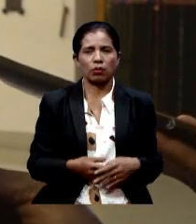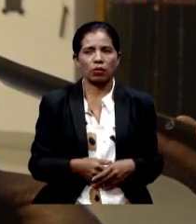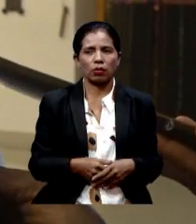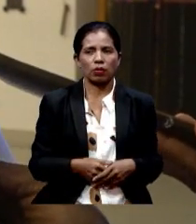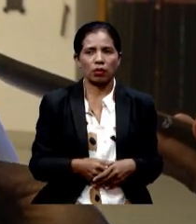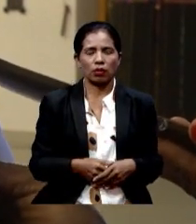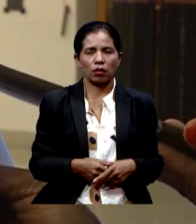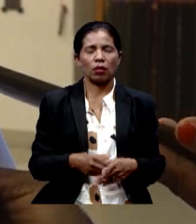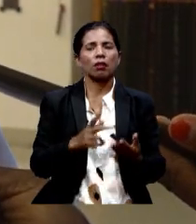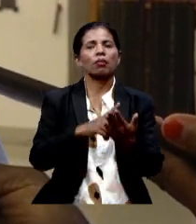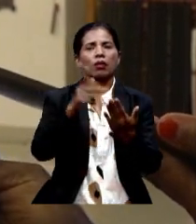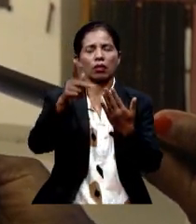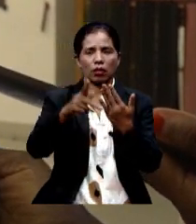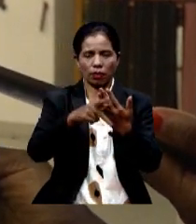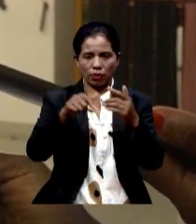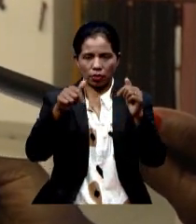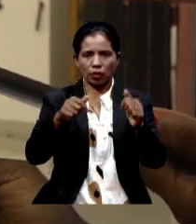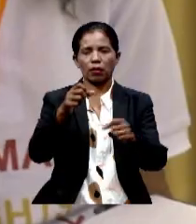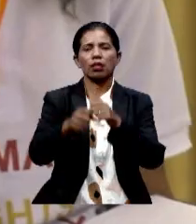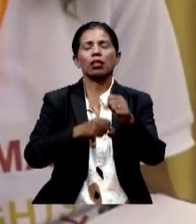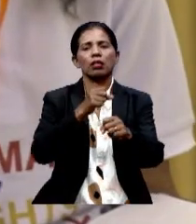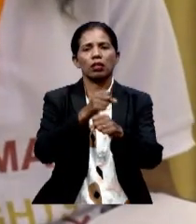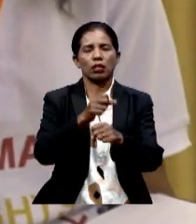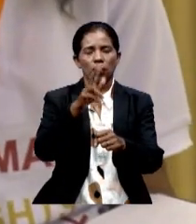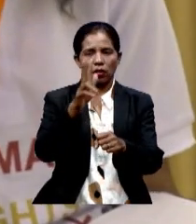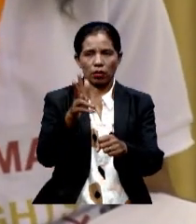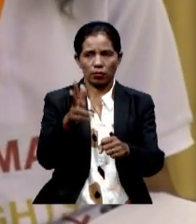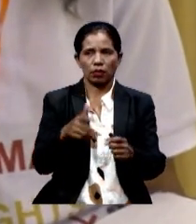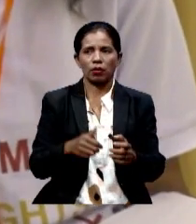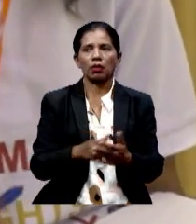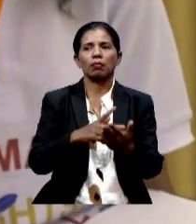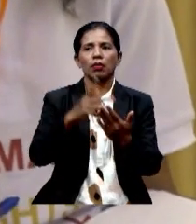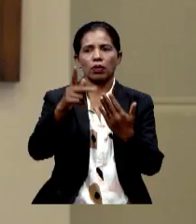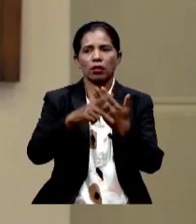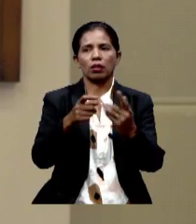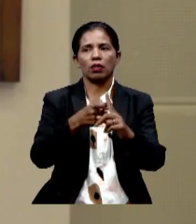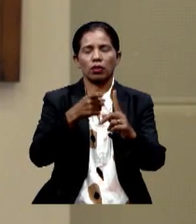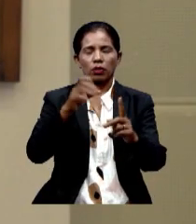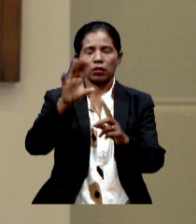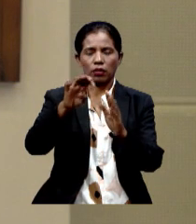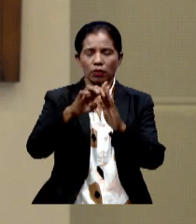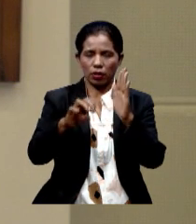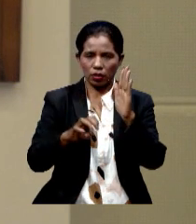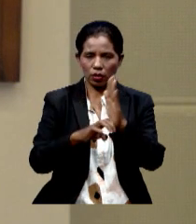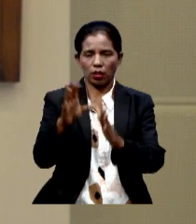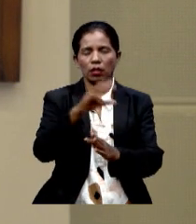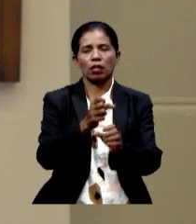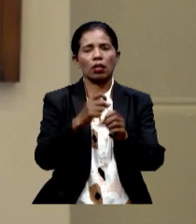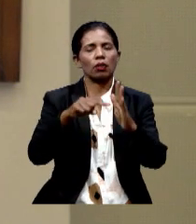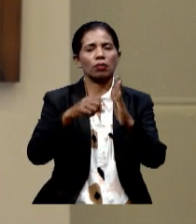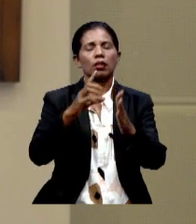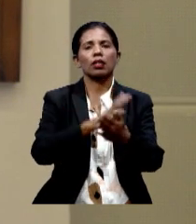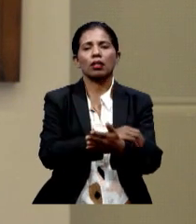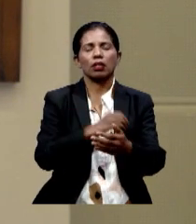Perdão, programa né, não é programa, né, tinha um todo nulo, não? Programa refere inicia Rússia Sefer Estado Rasik, Nebeha Hu Desenho